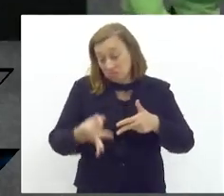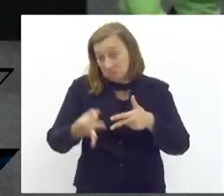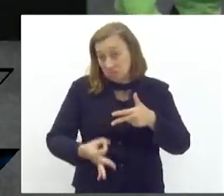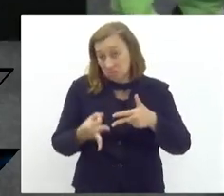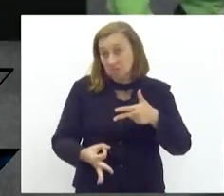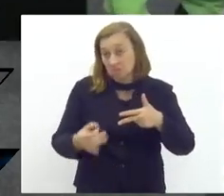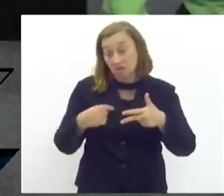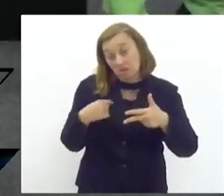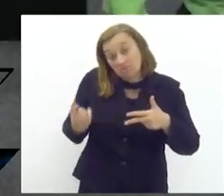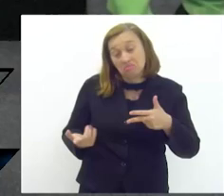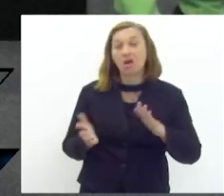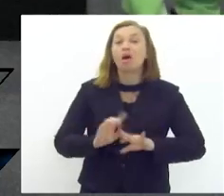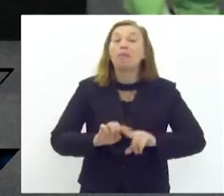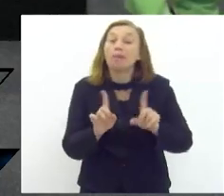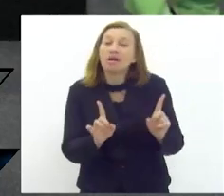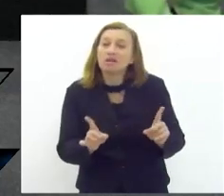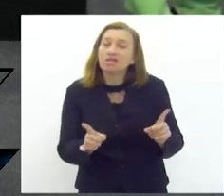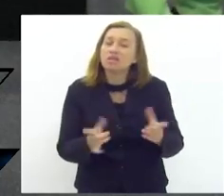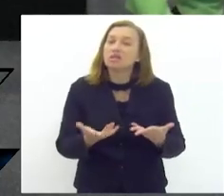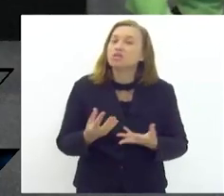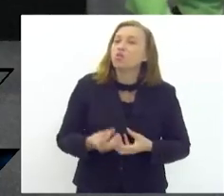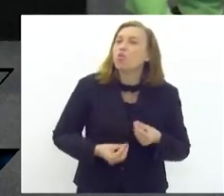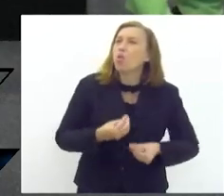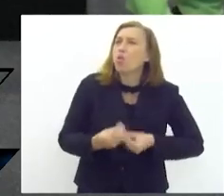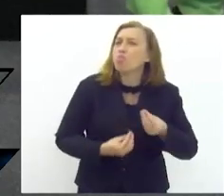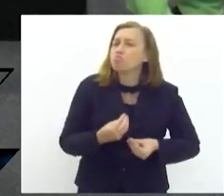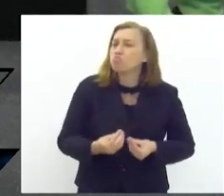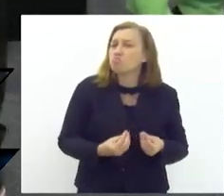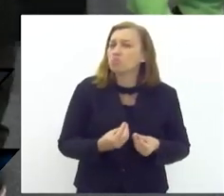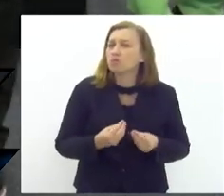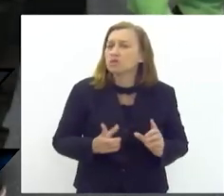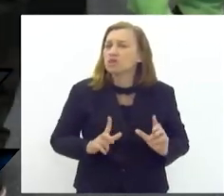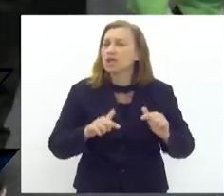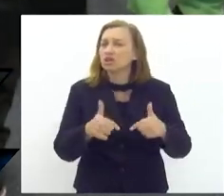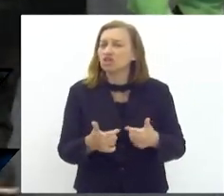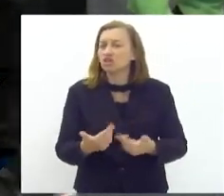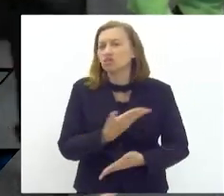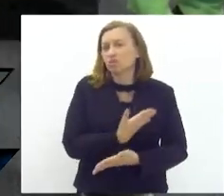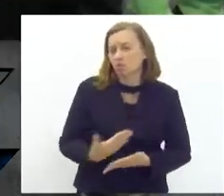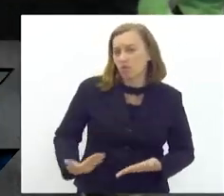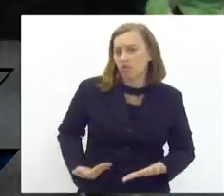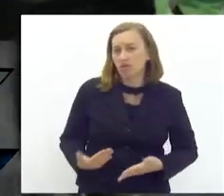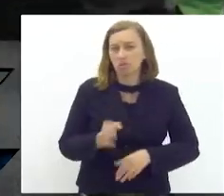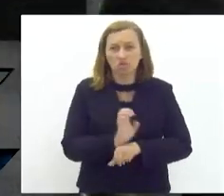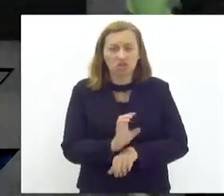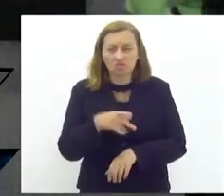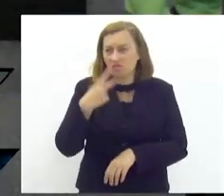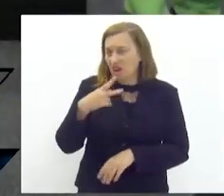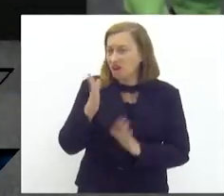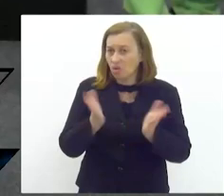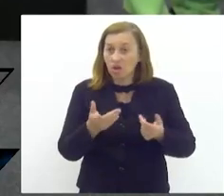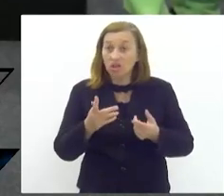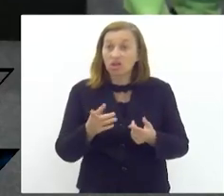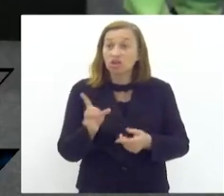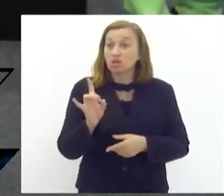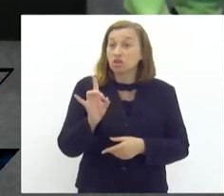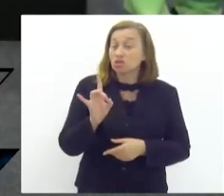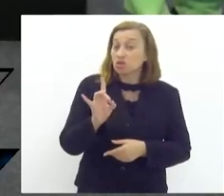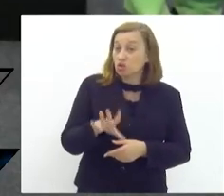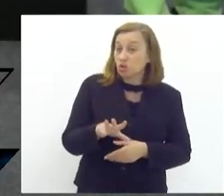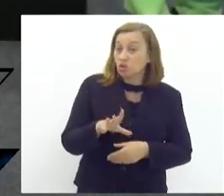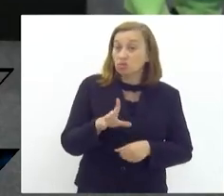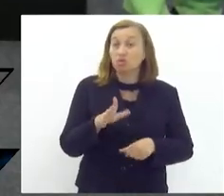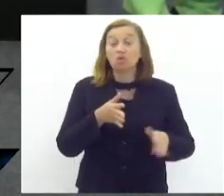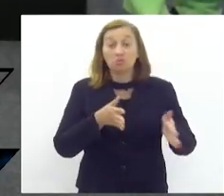nossa confiança mas pela forma como politicamente ter sido tratada pelo governo do estado eu não vou falar disso agora vou falar na minha